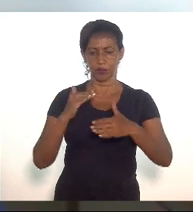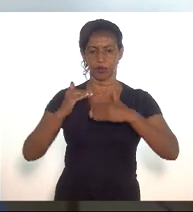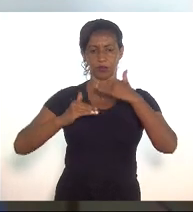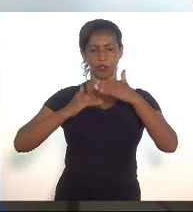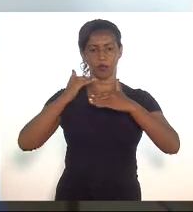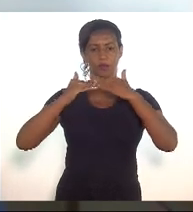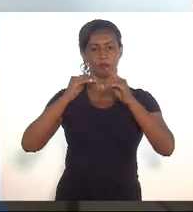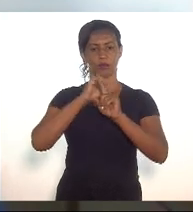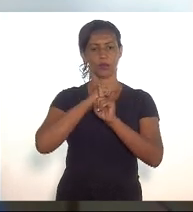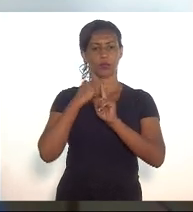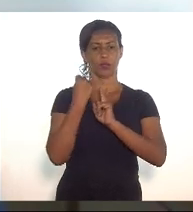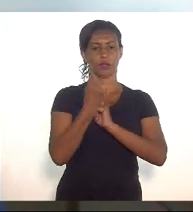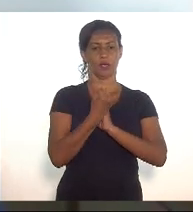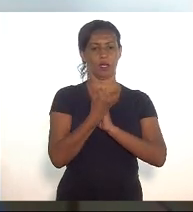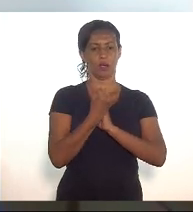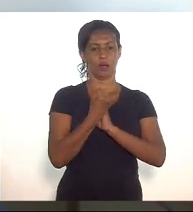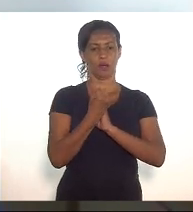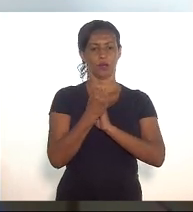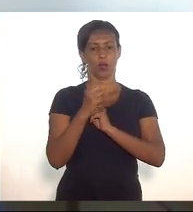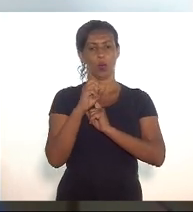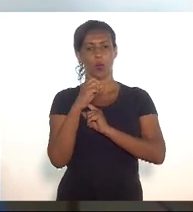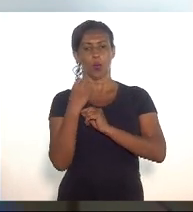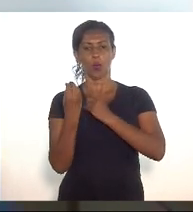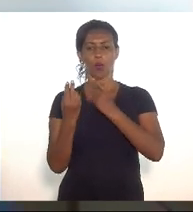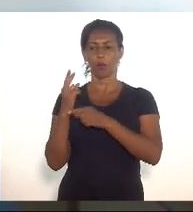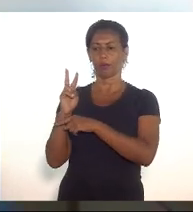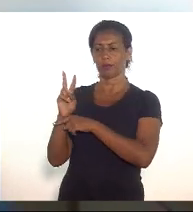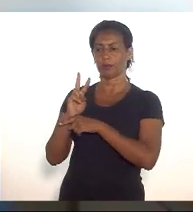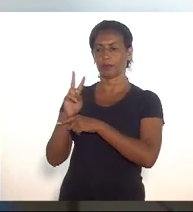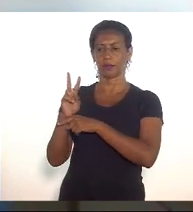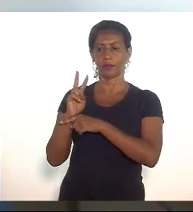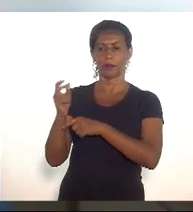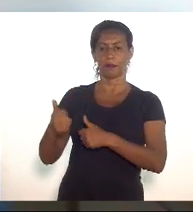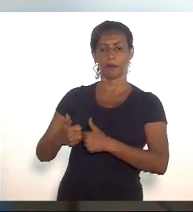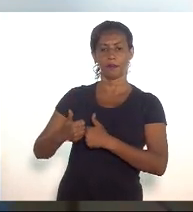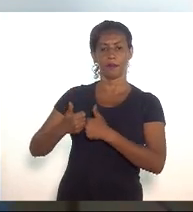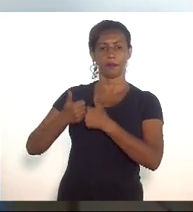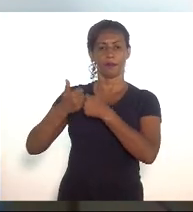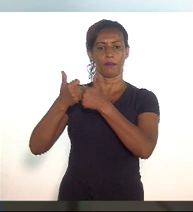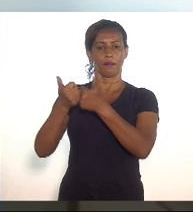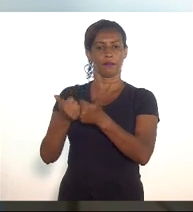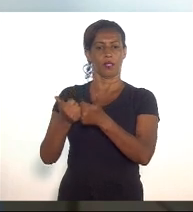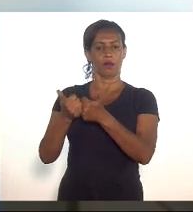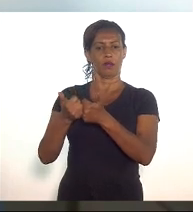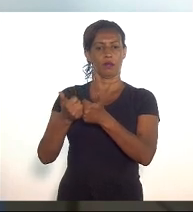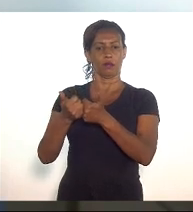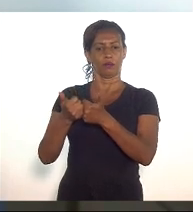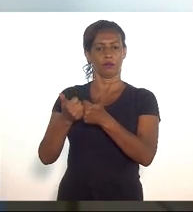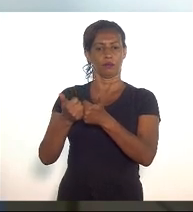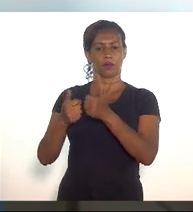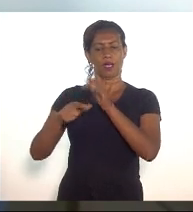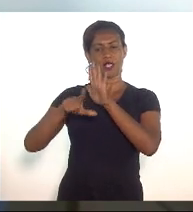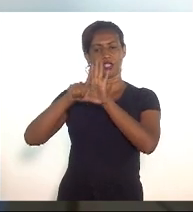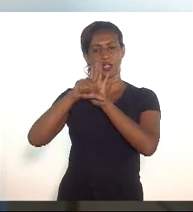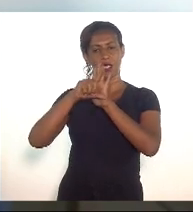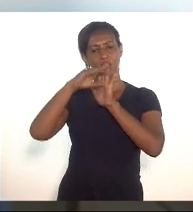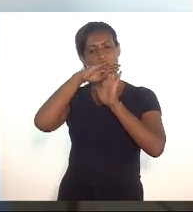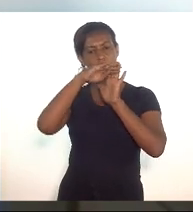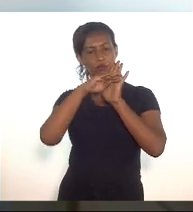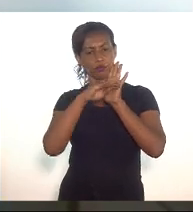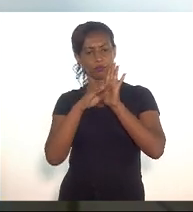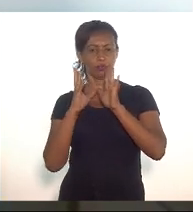e social? Como monitorar e dar a melhor efetividade possível às leis